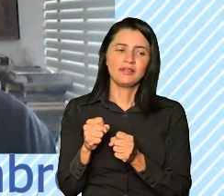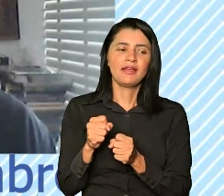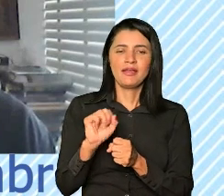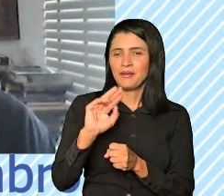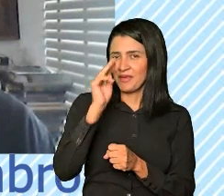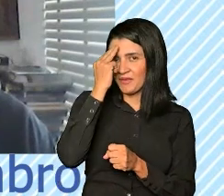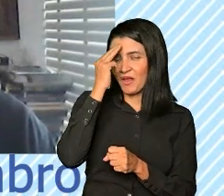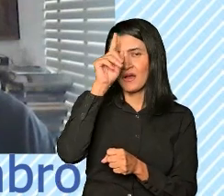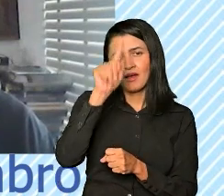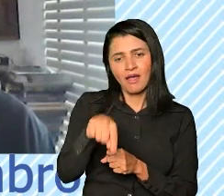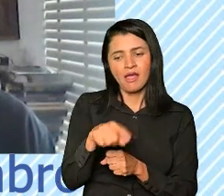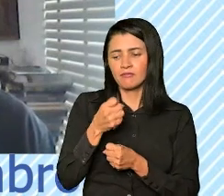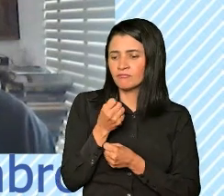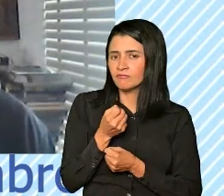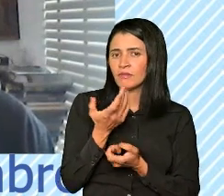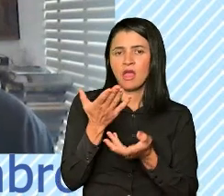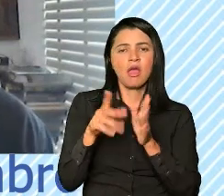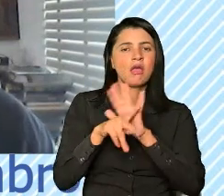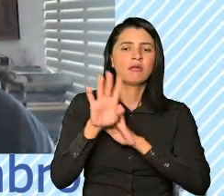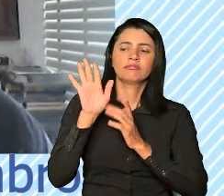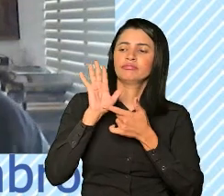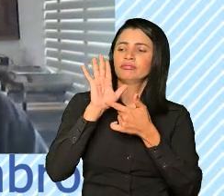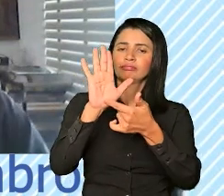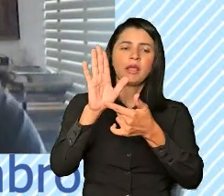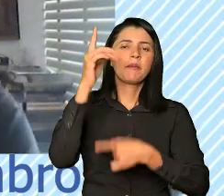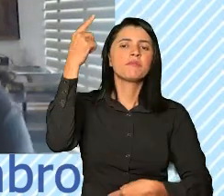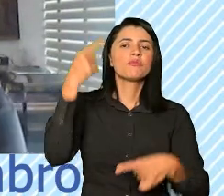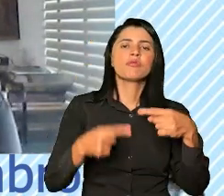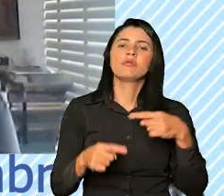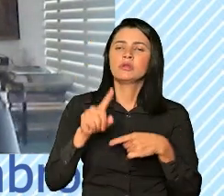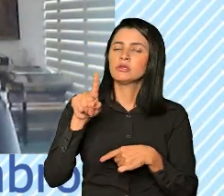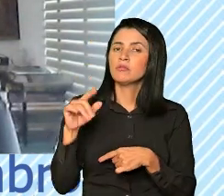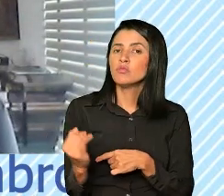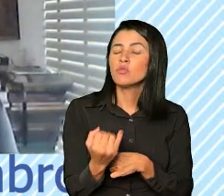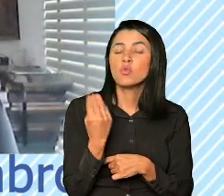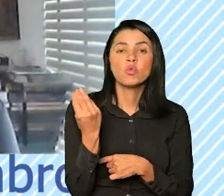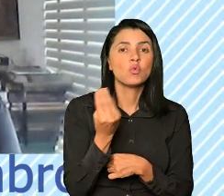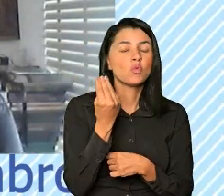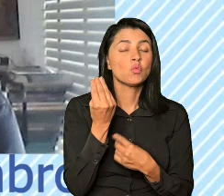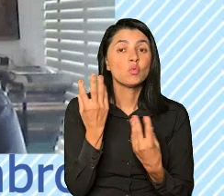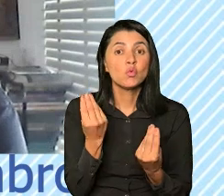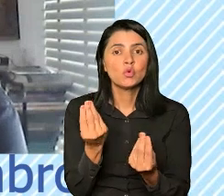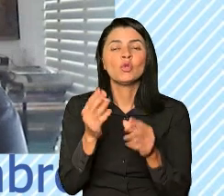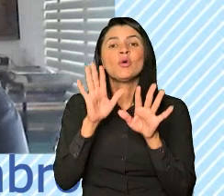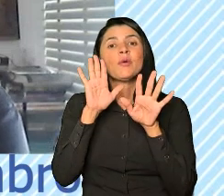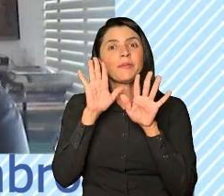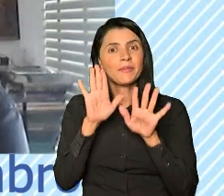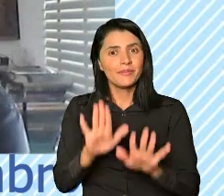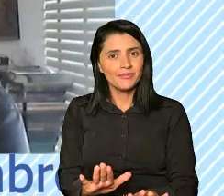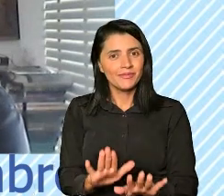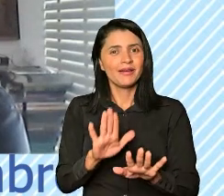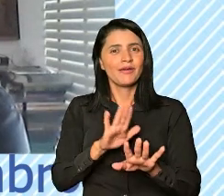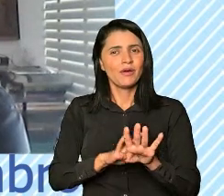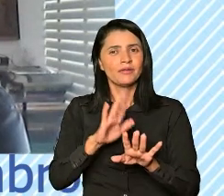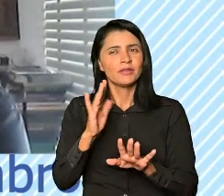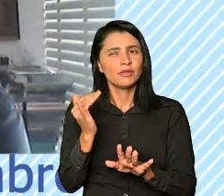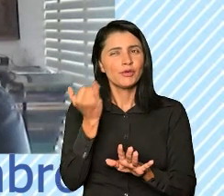Memória é uma expressão política, muito política, mas